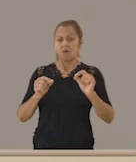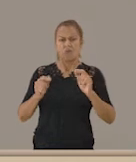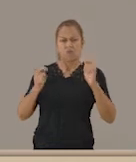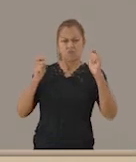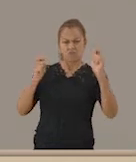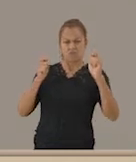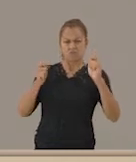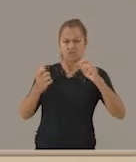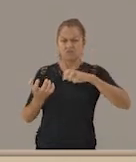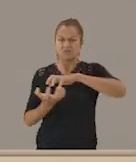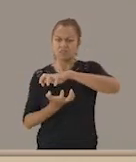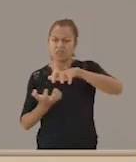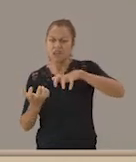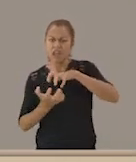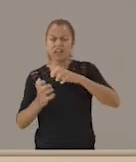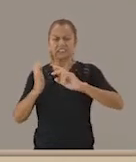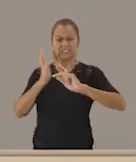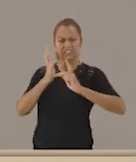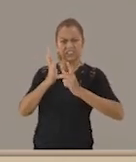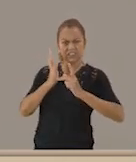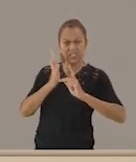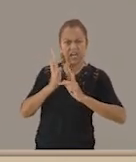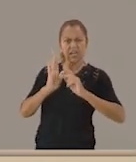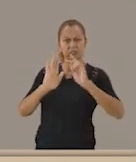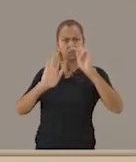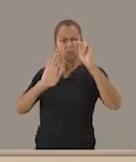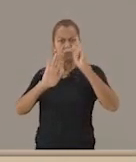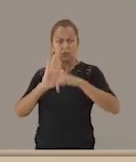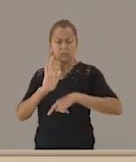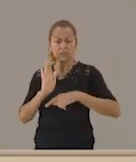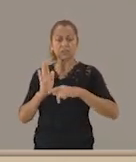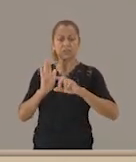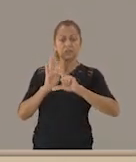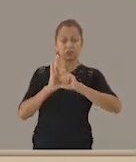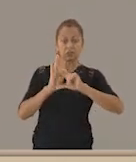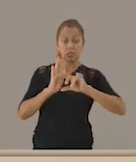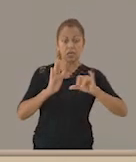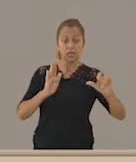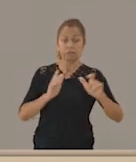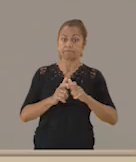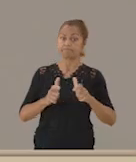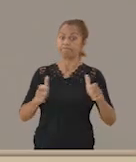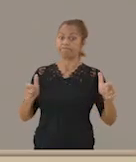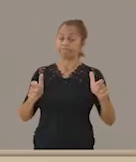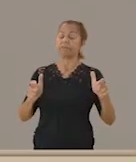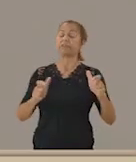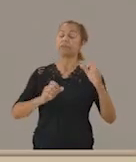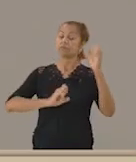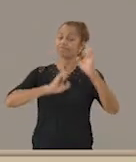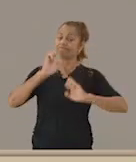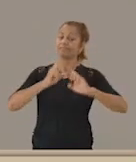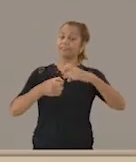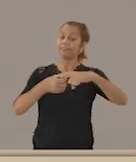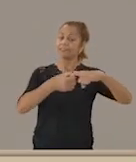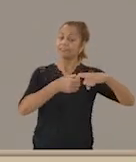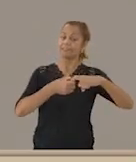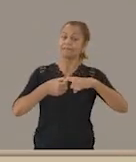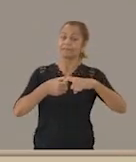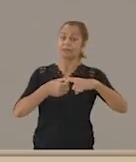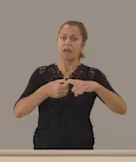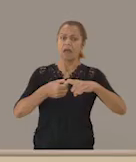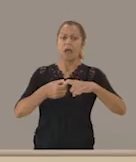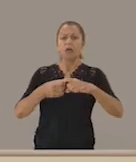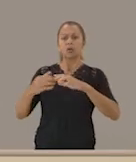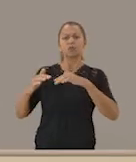contra o projeto de lei que amplia e regulamenta a terceirização. No desenvolvimento, há a repercussão